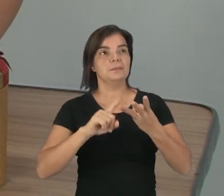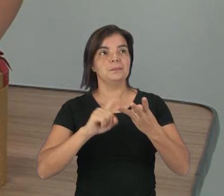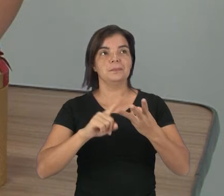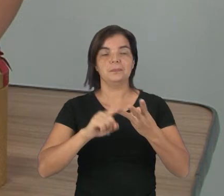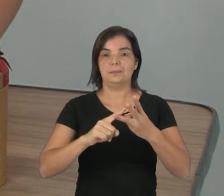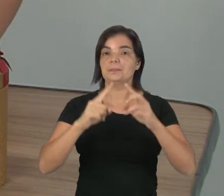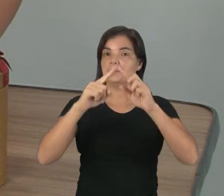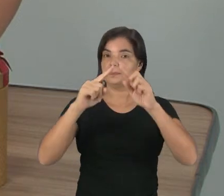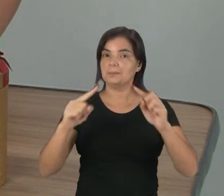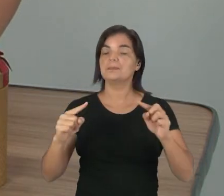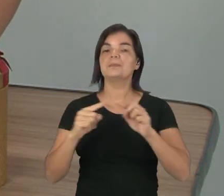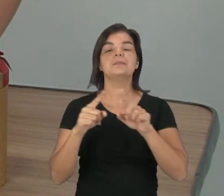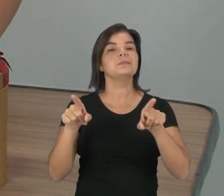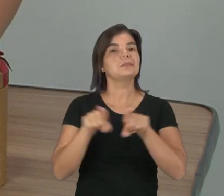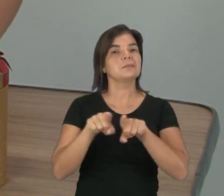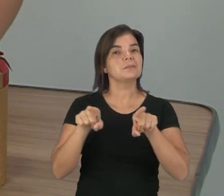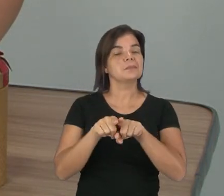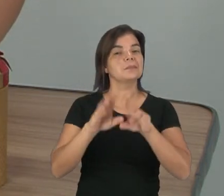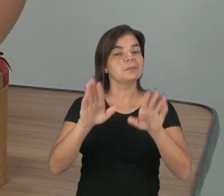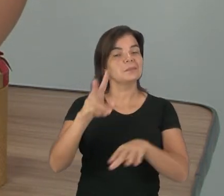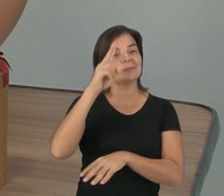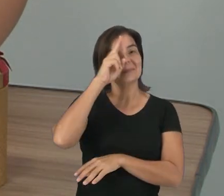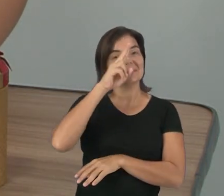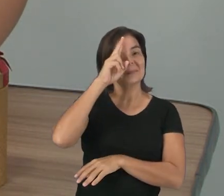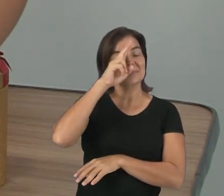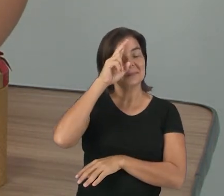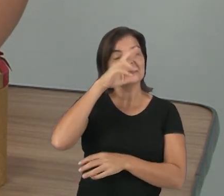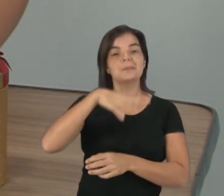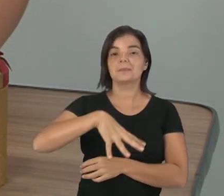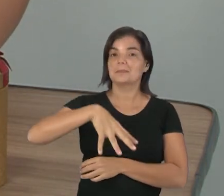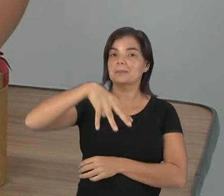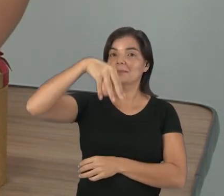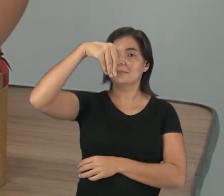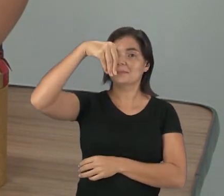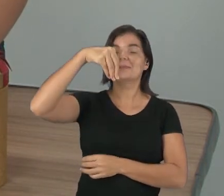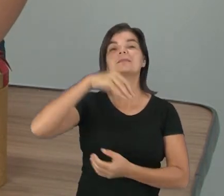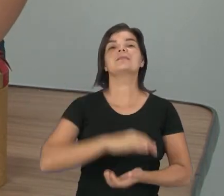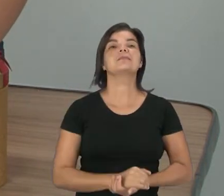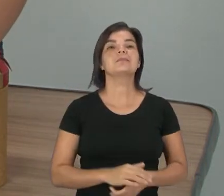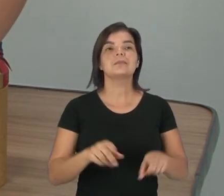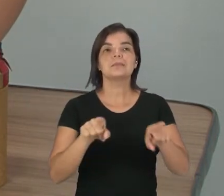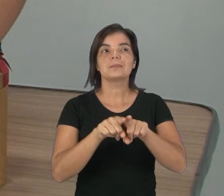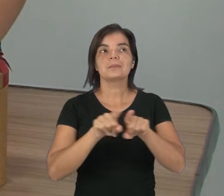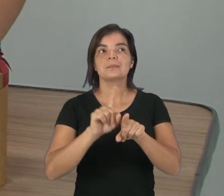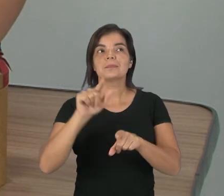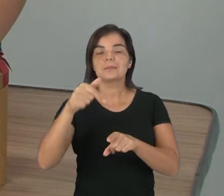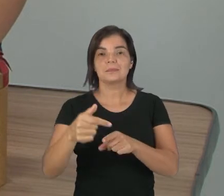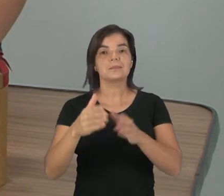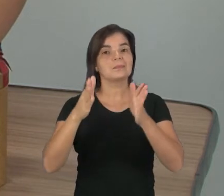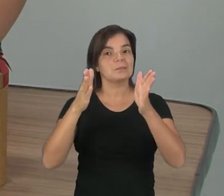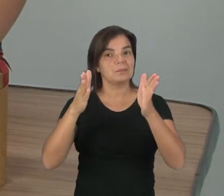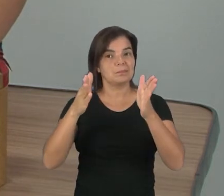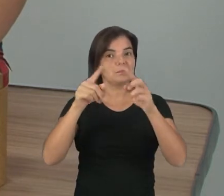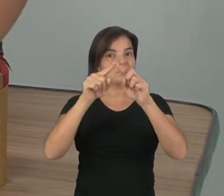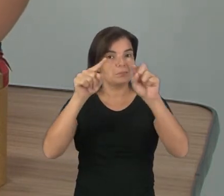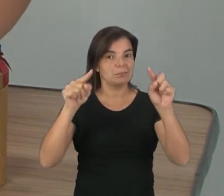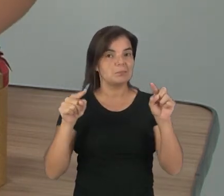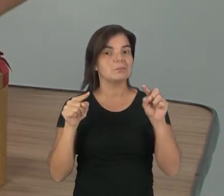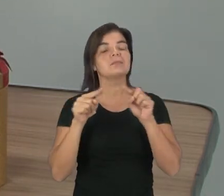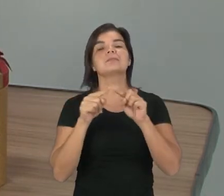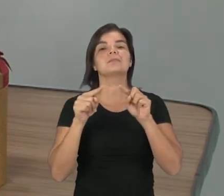essa outra caixa também, que já nos lembra diretamente do que? De uma pirâmide. E essa outra caixa de